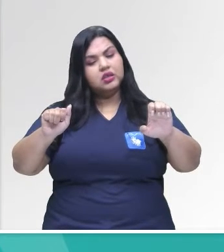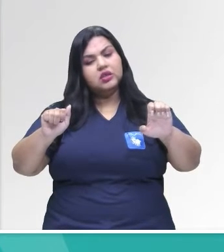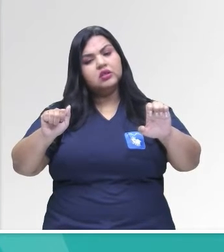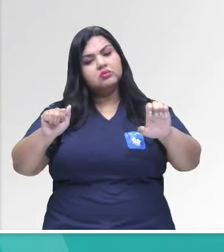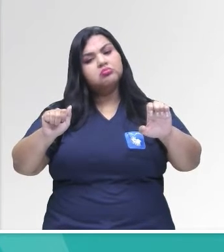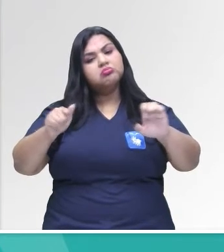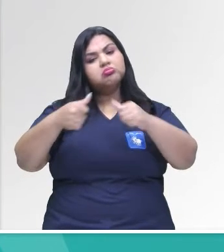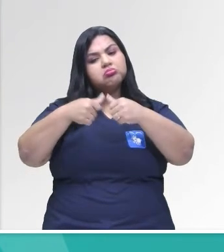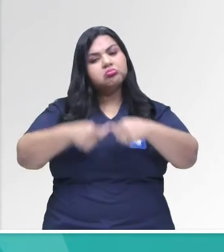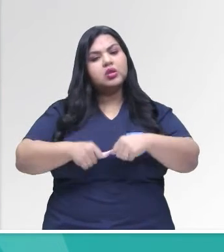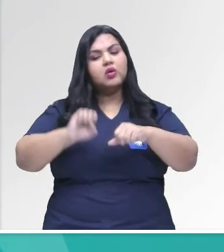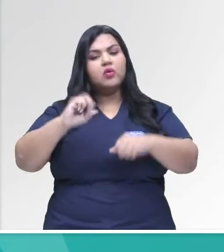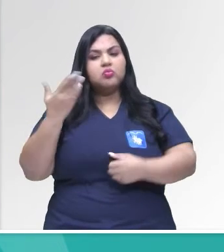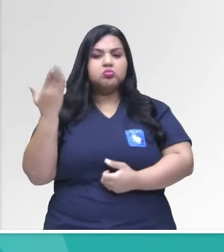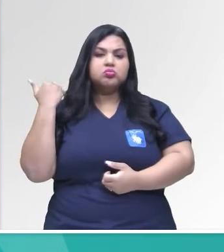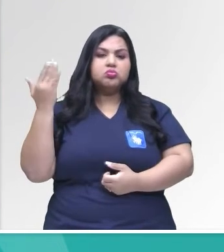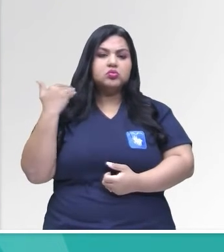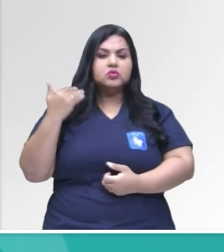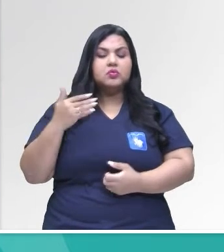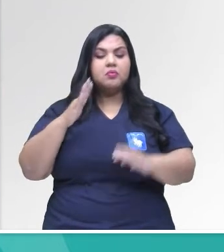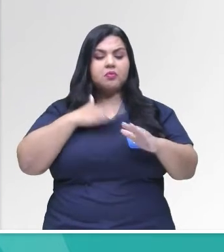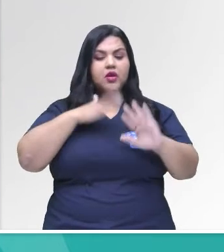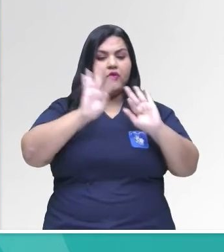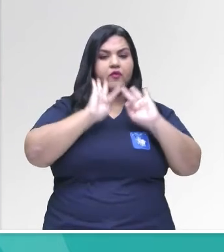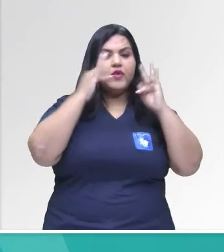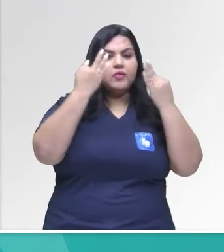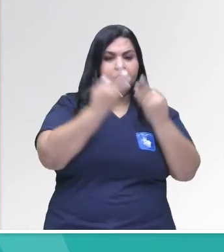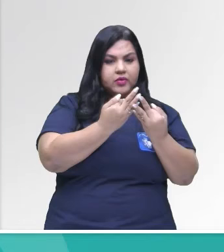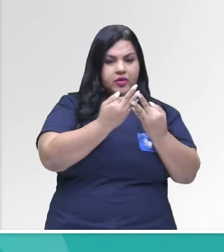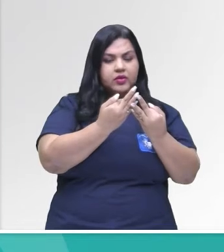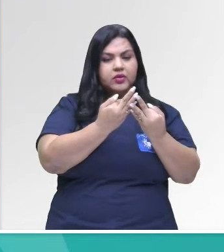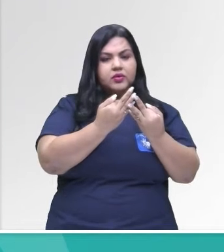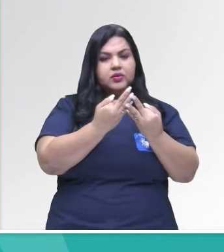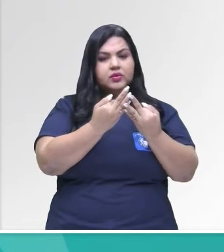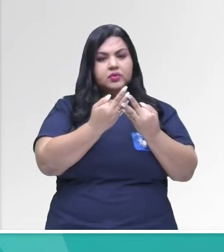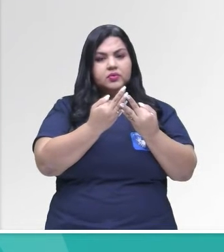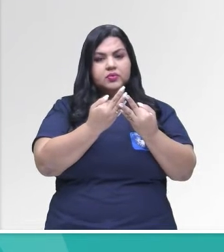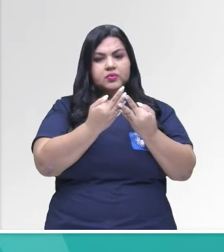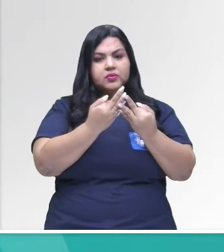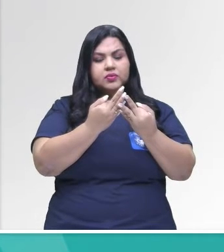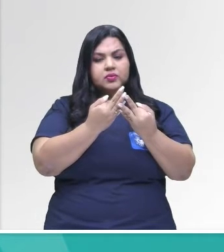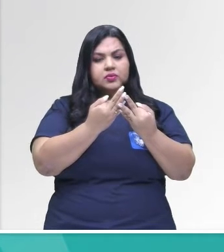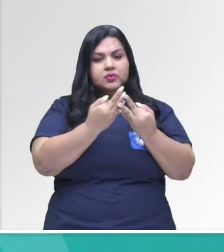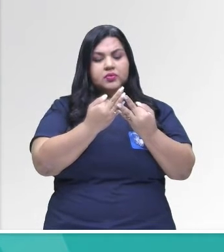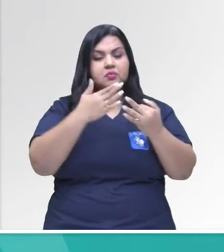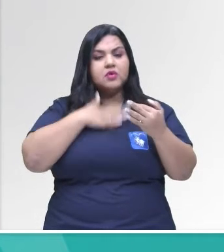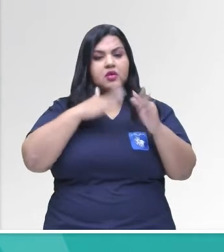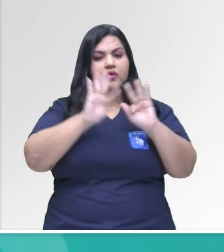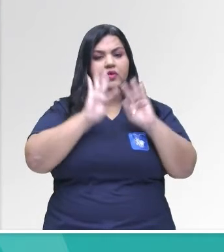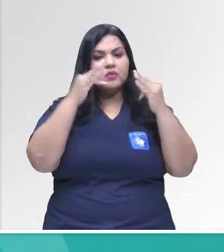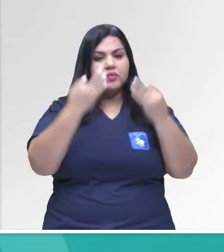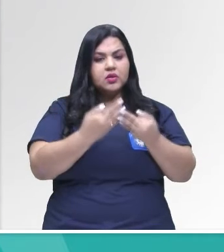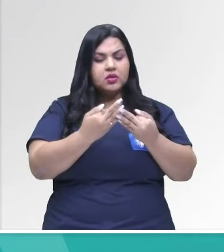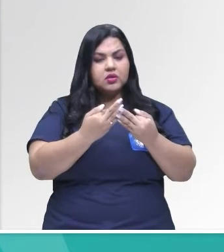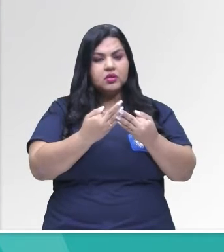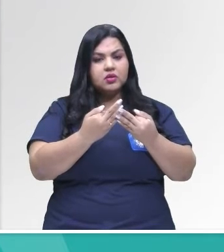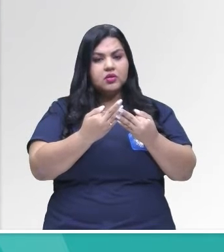não é pessoa. My family was, my family was, my family was.